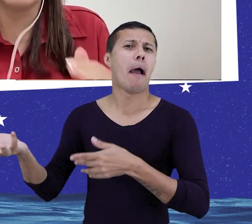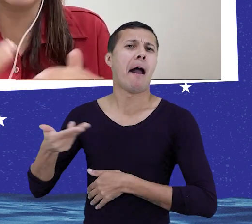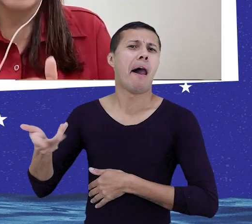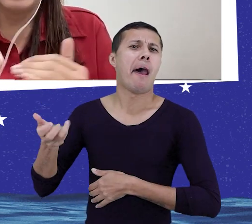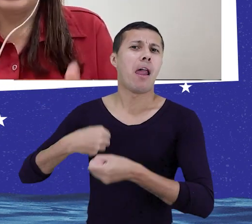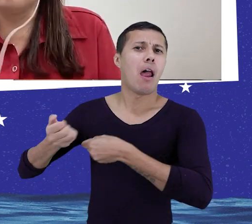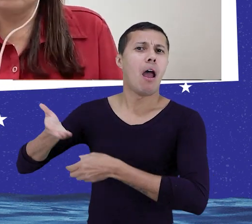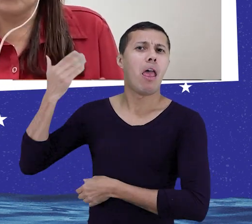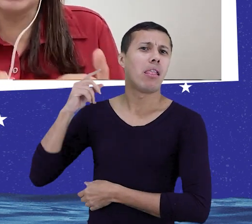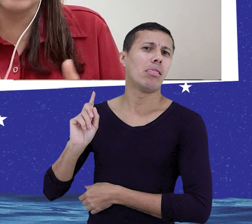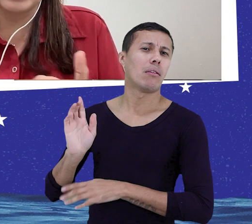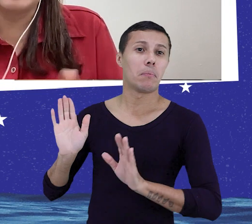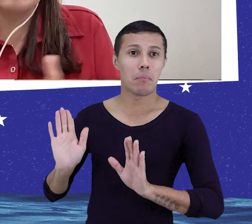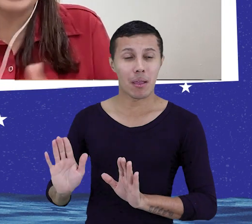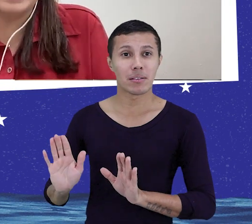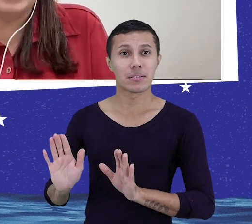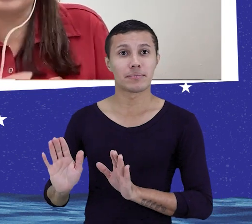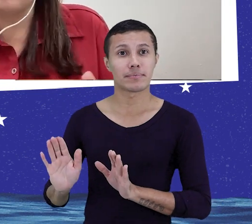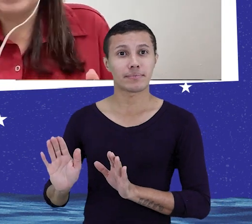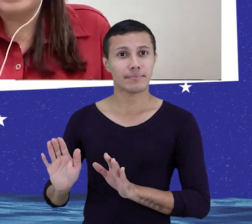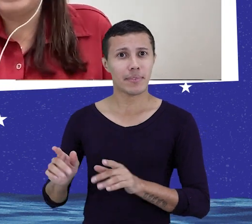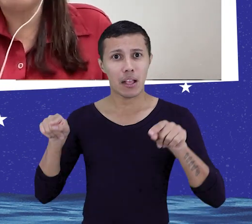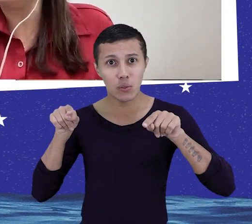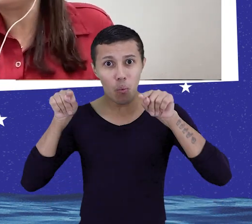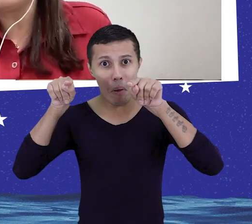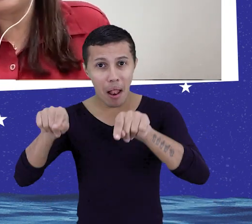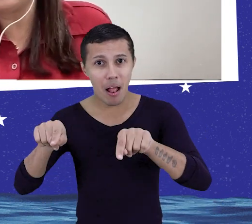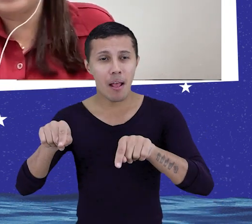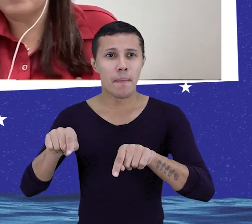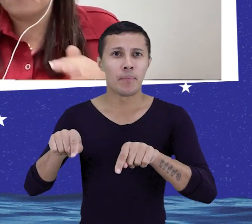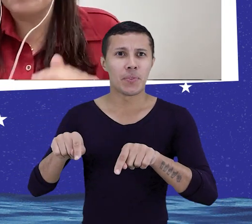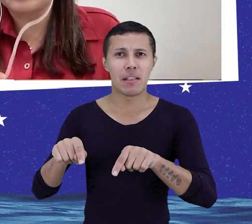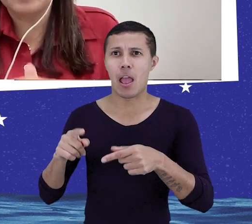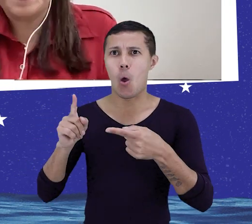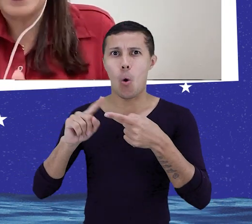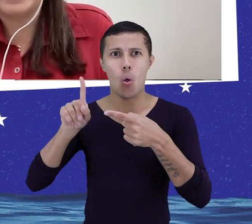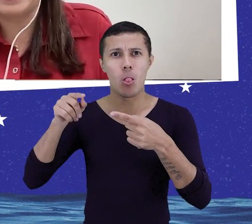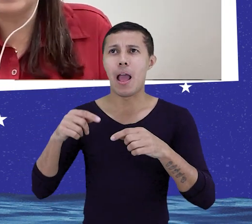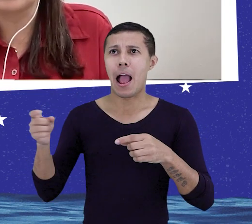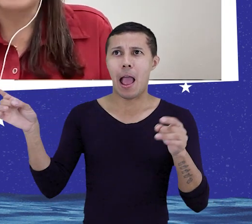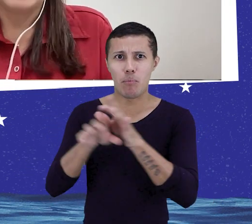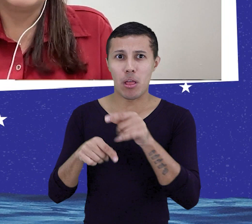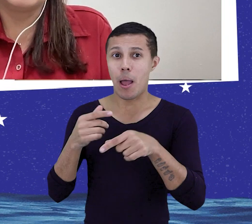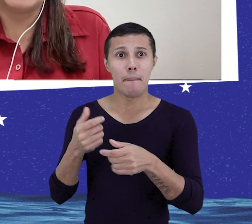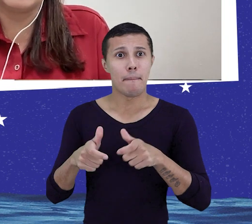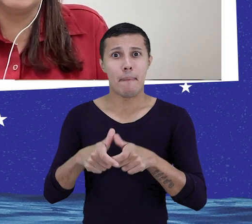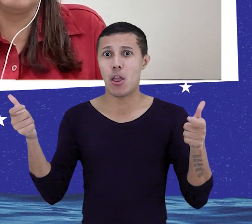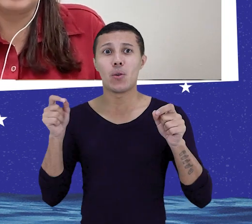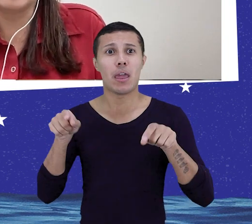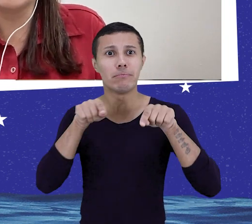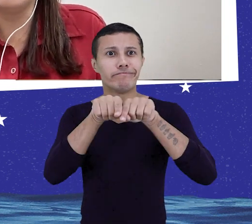passado, e às vezes muitas em paralelo, nem foi emendada, algumas foram em paralelo.